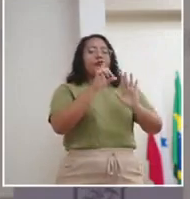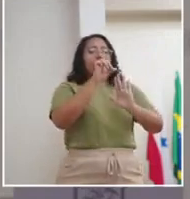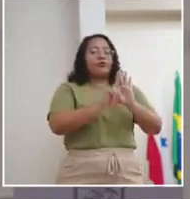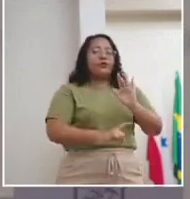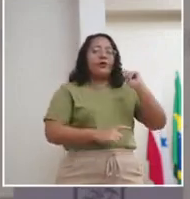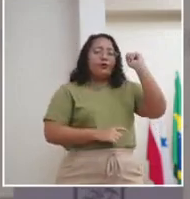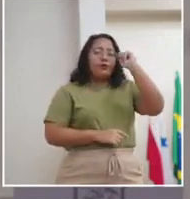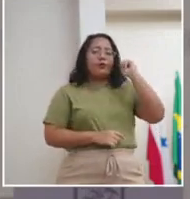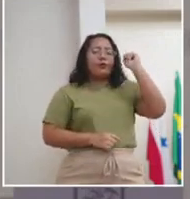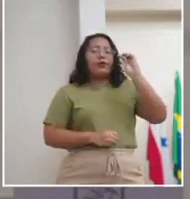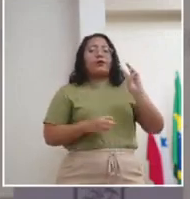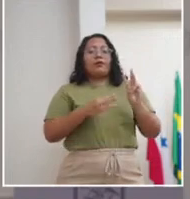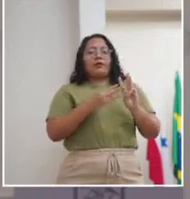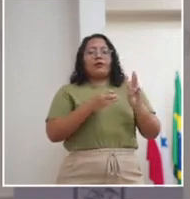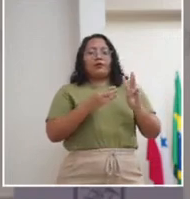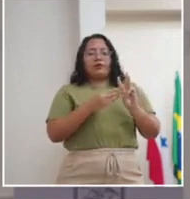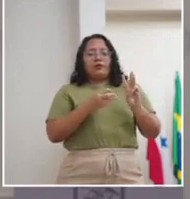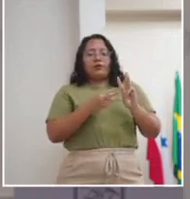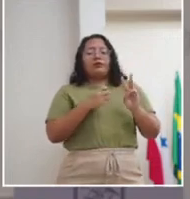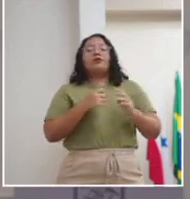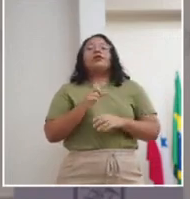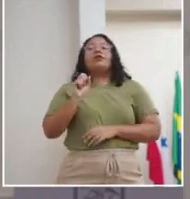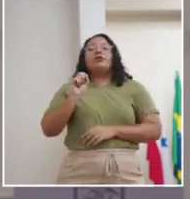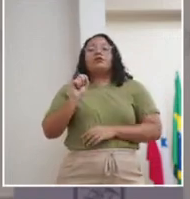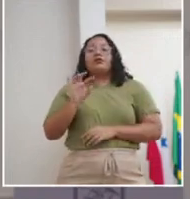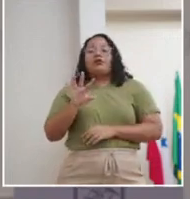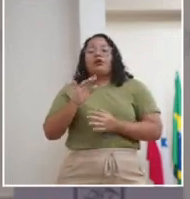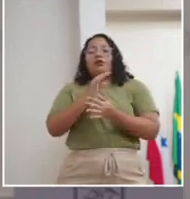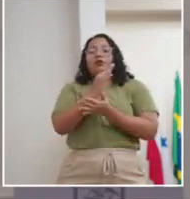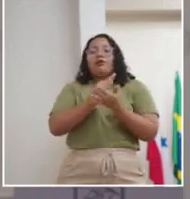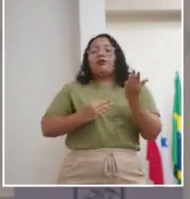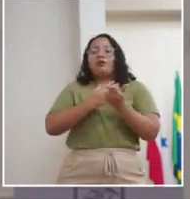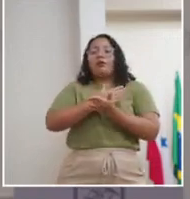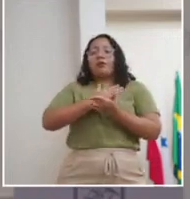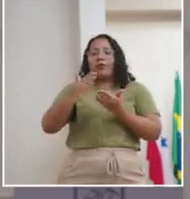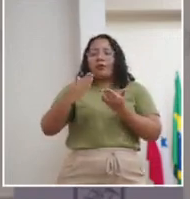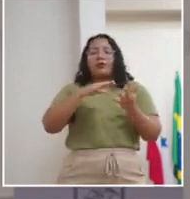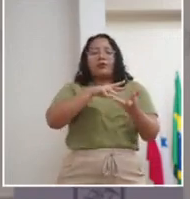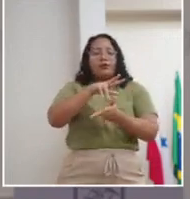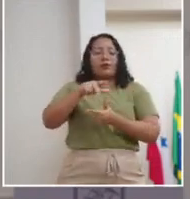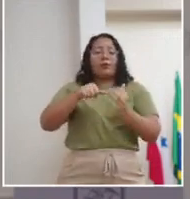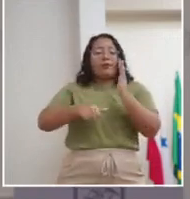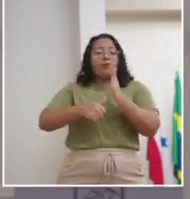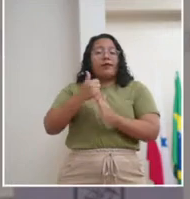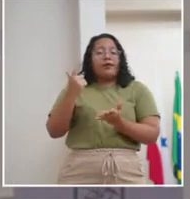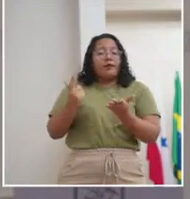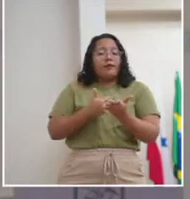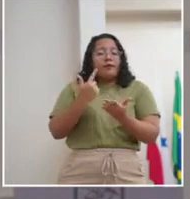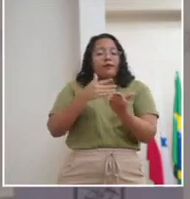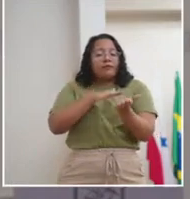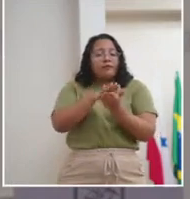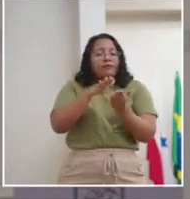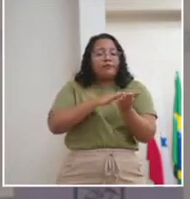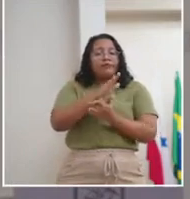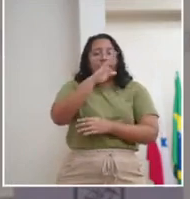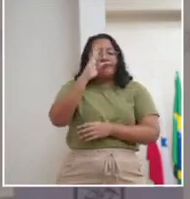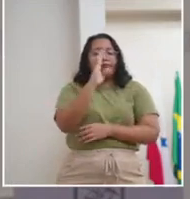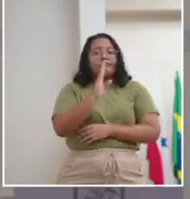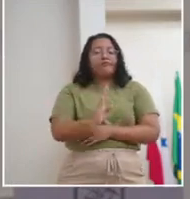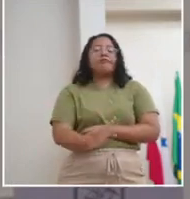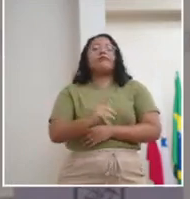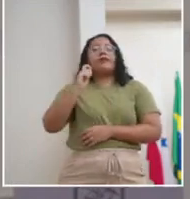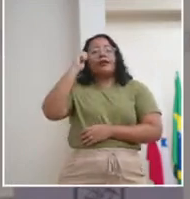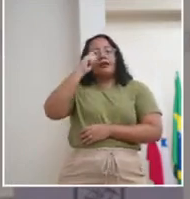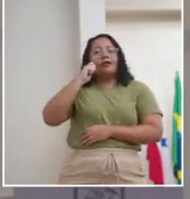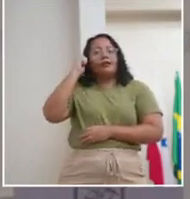e assumiu apenas o texto introdutório do livro. Antes o Mundo Não Existia é o primeiro livro publicado no Brasil com autoria